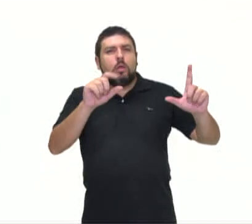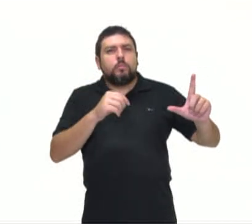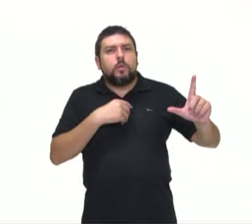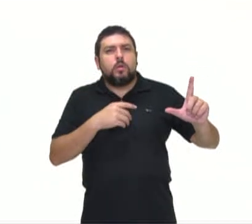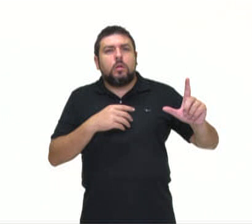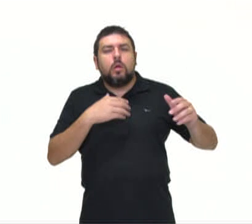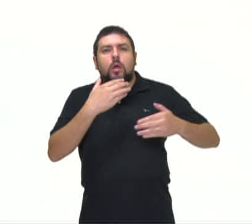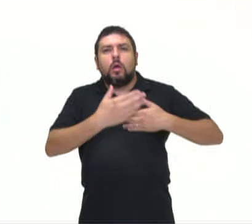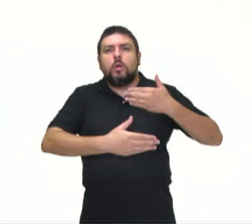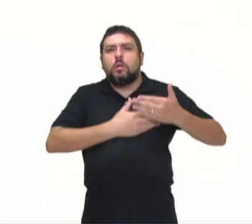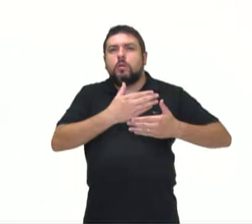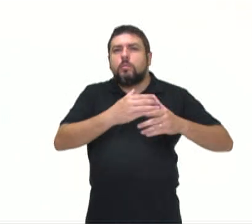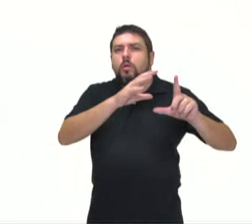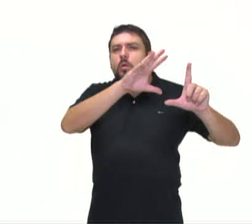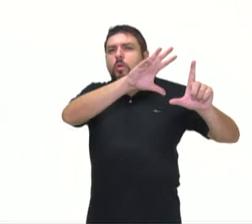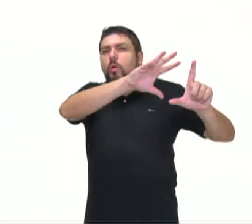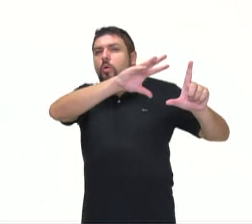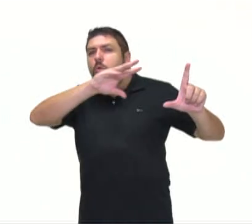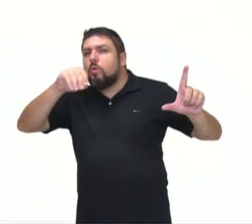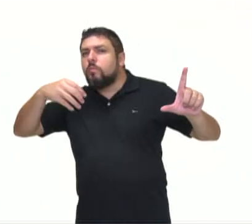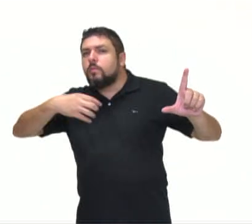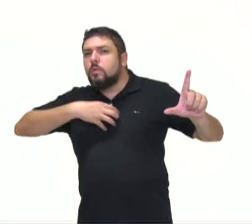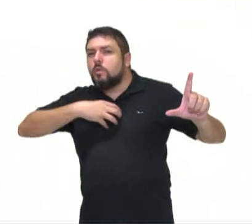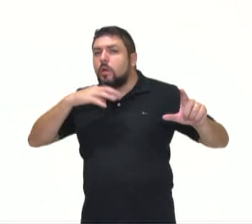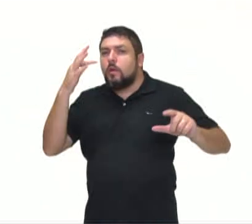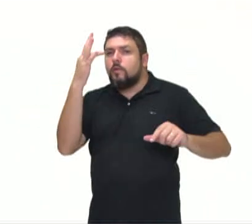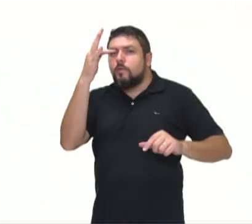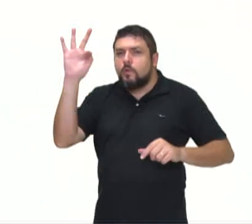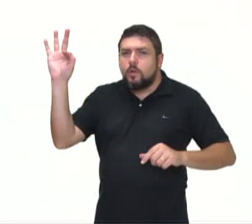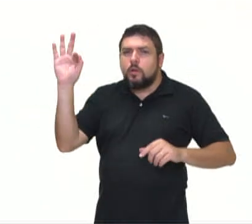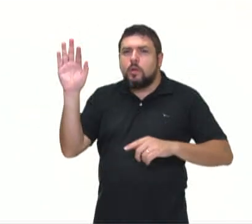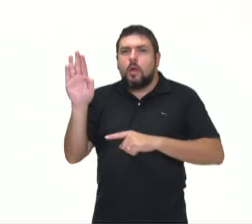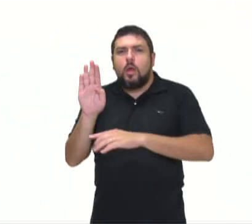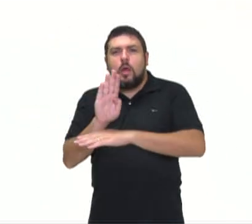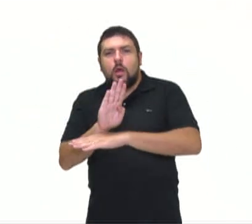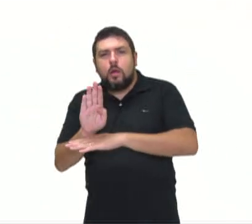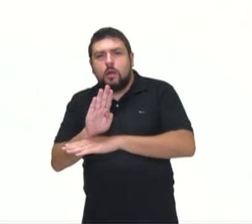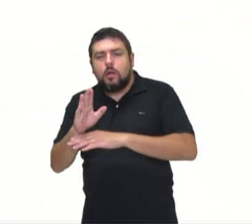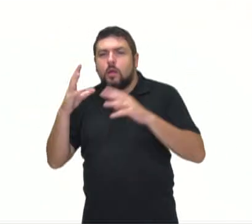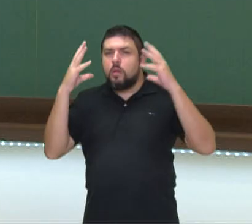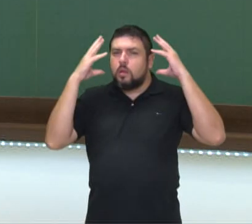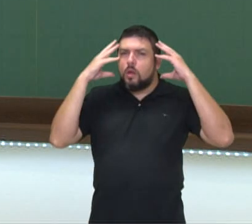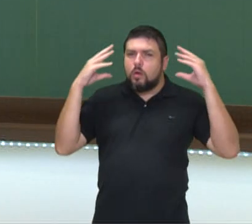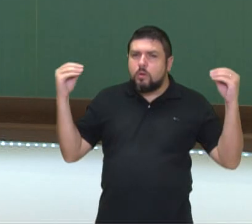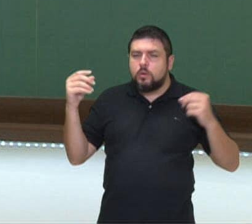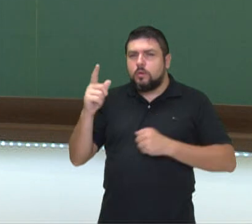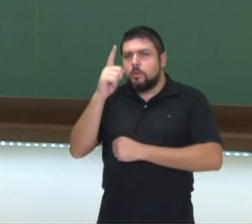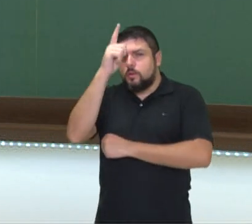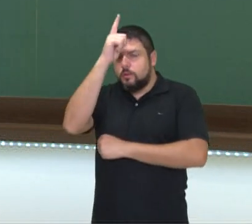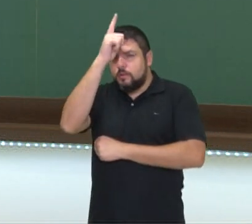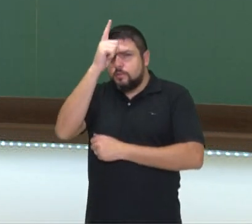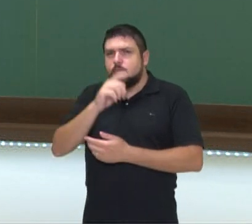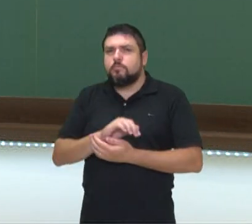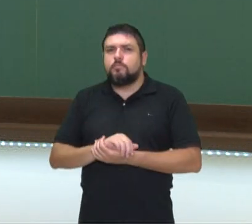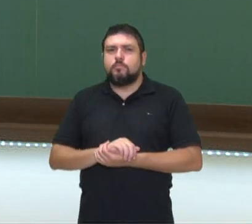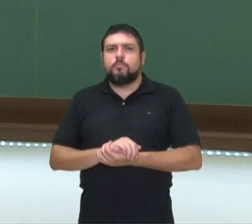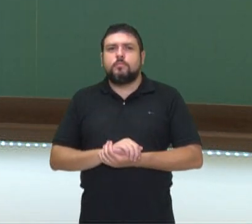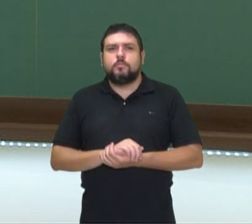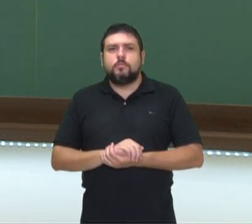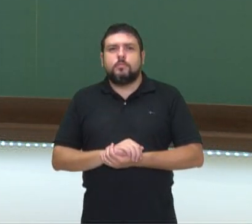na França, depois na Bélgica, Holanda e Alemanha. Ok, percebemos aí